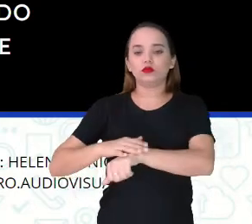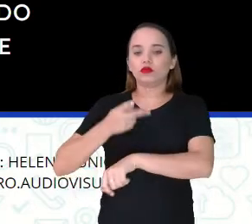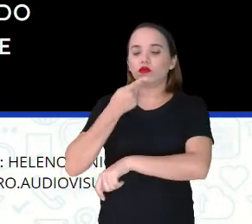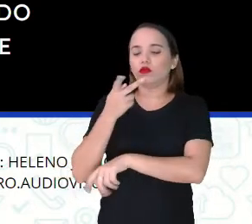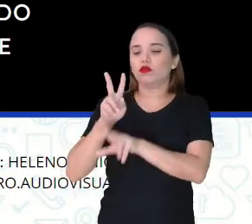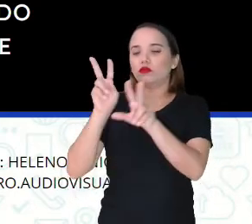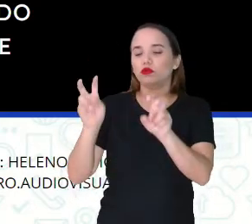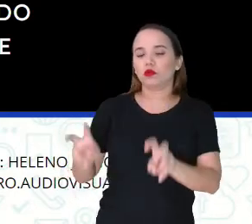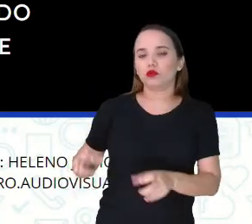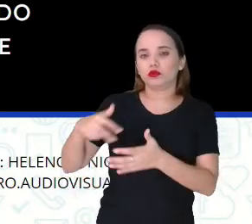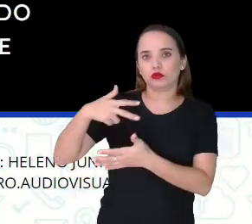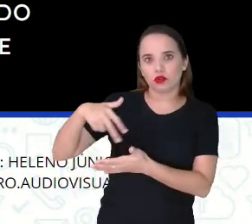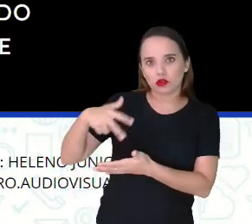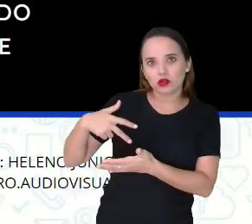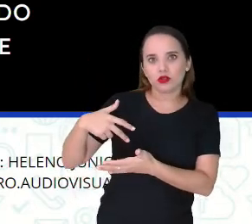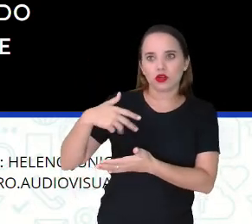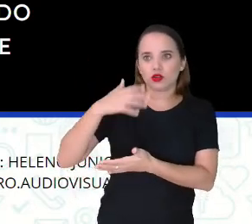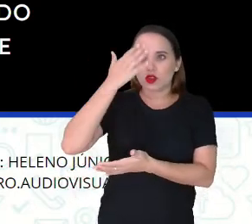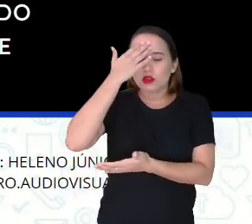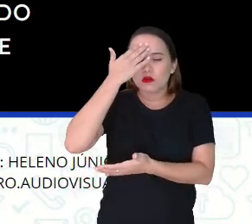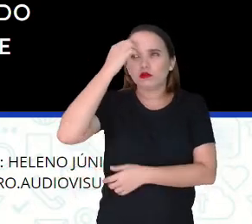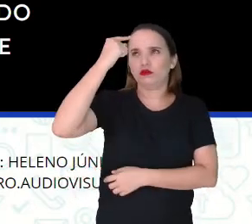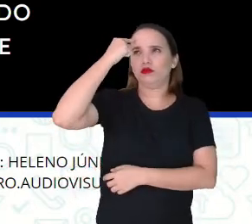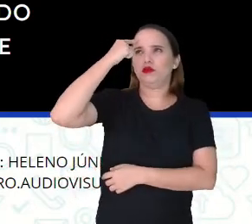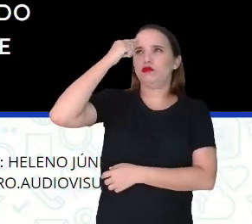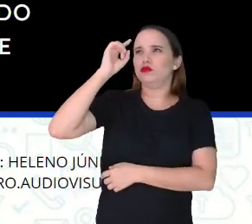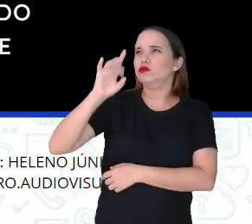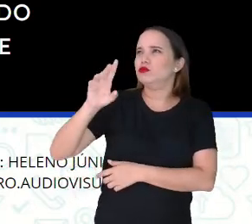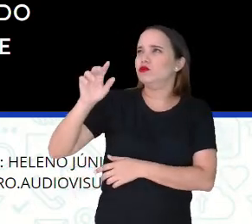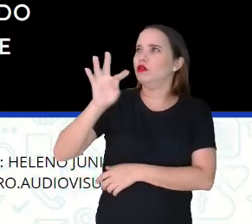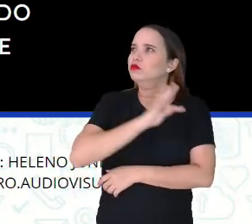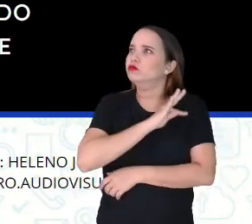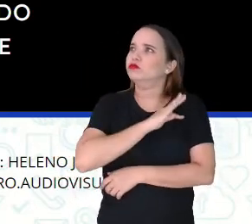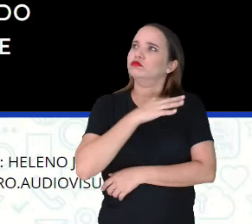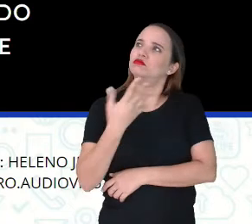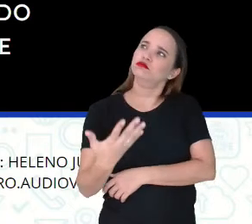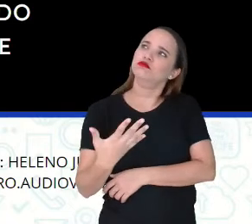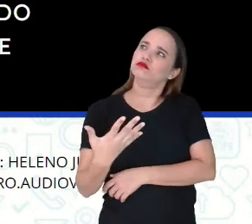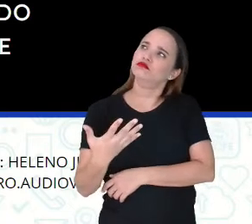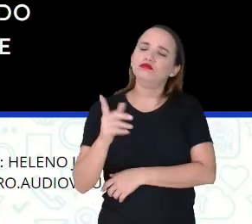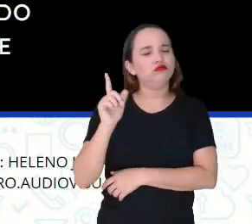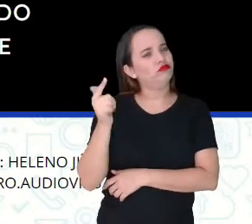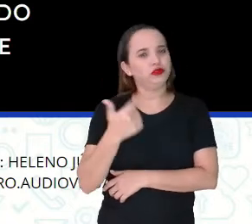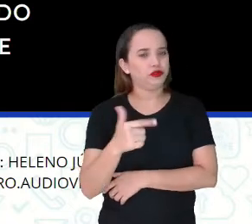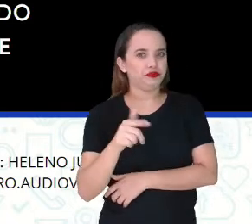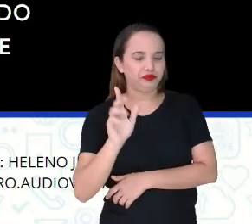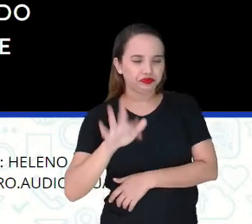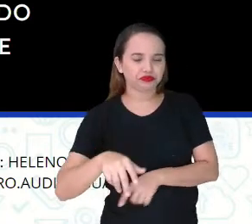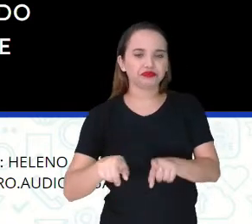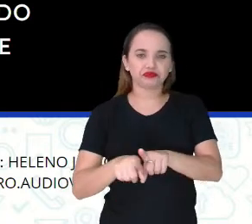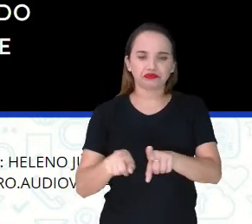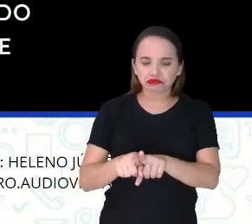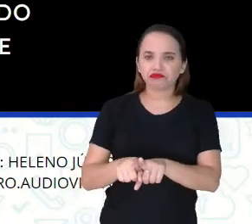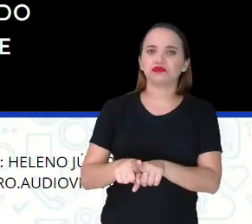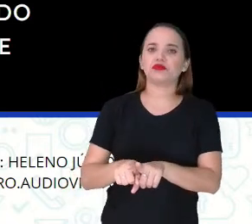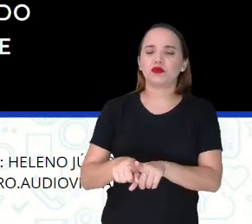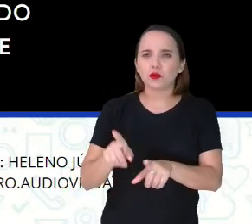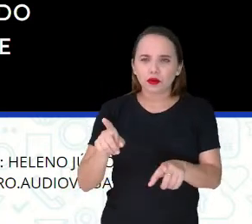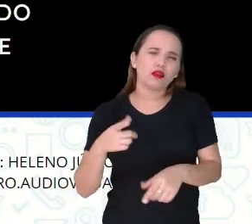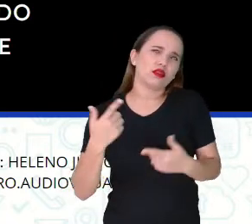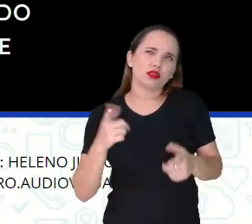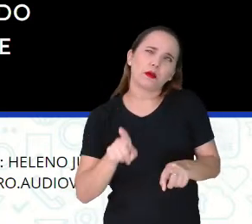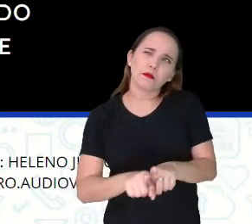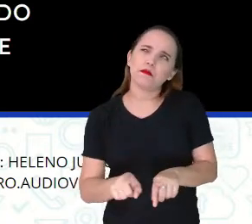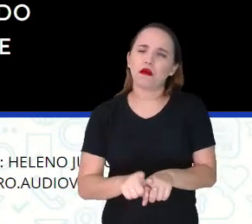gente acha que só tem técnica, né? Só está envolvido ali a questão técnica, os movimentos técnicos, que tem os